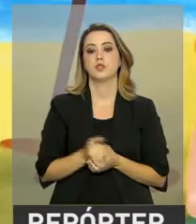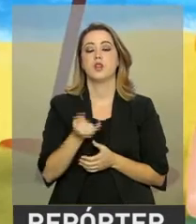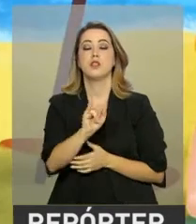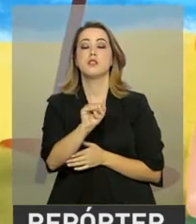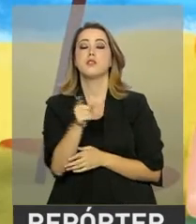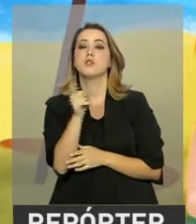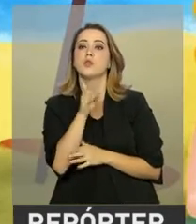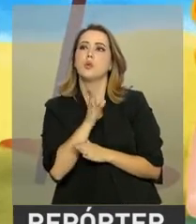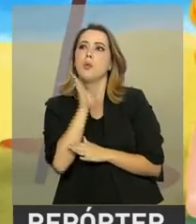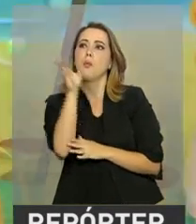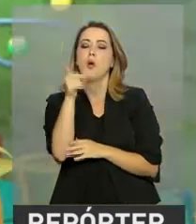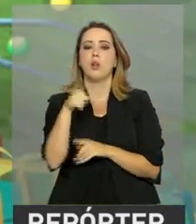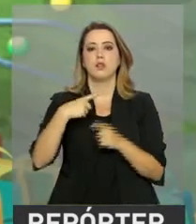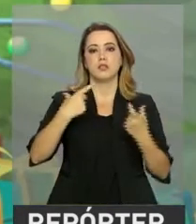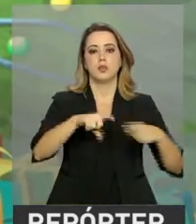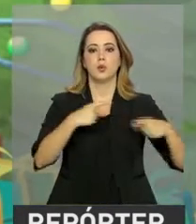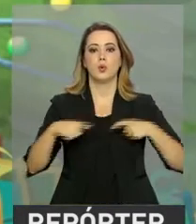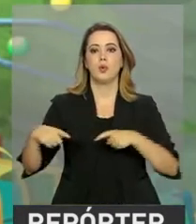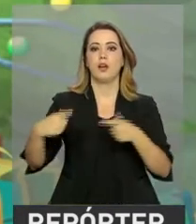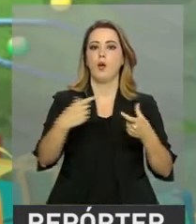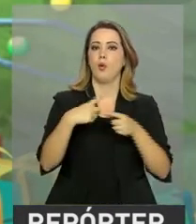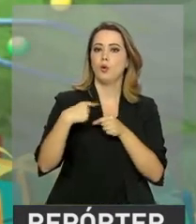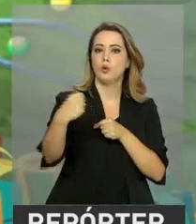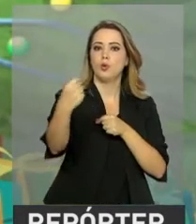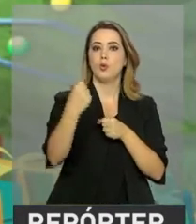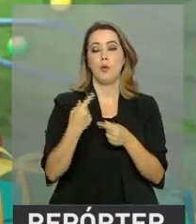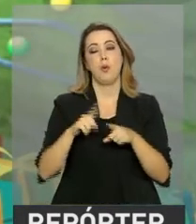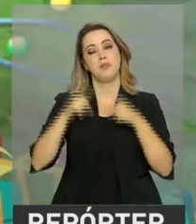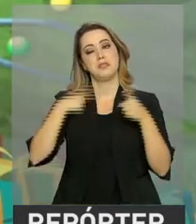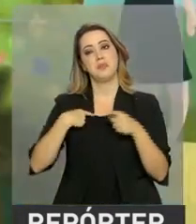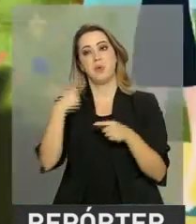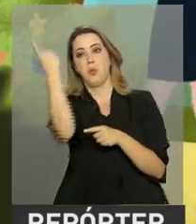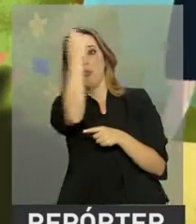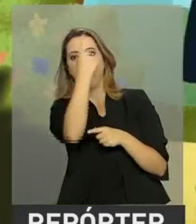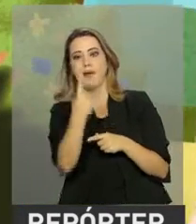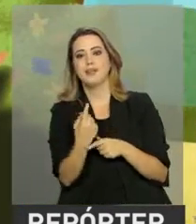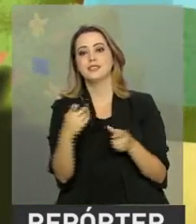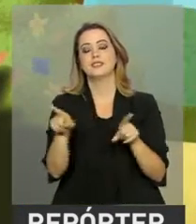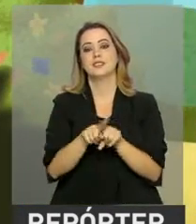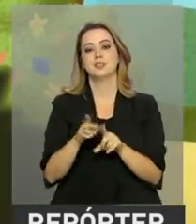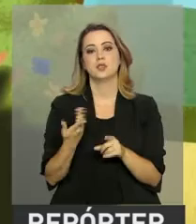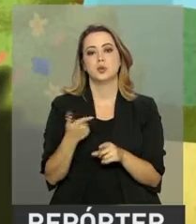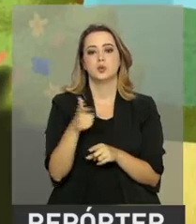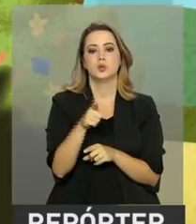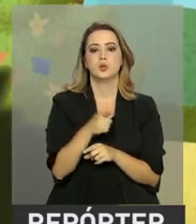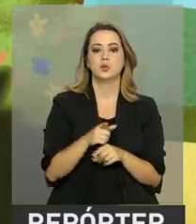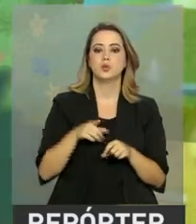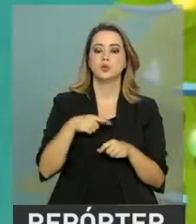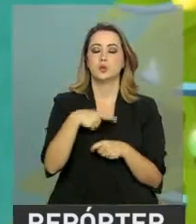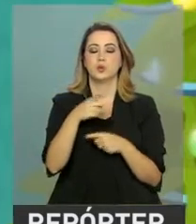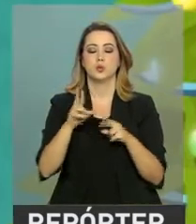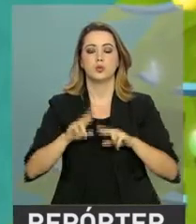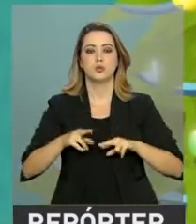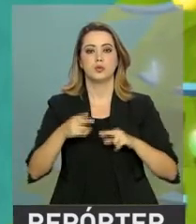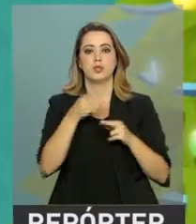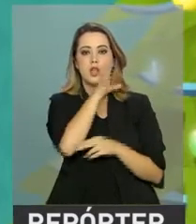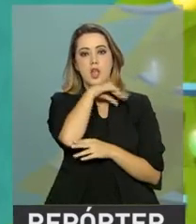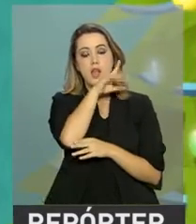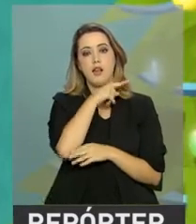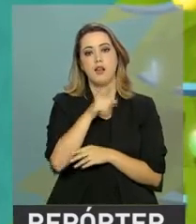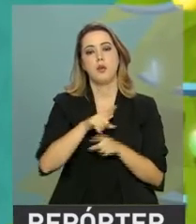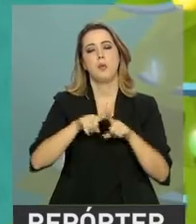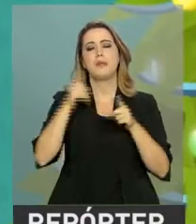mora lá no Polo Norte, se você não entra pela chaminé, se você não tem renas no quintal, mas acredita